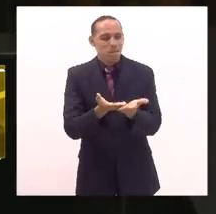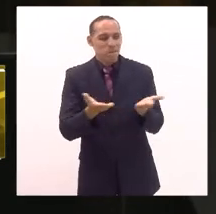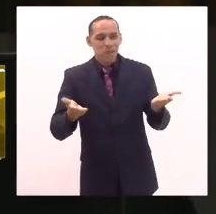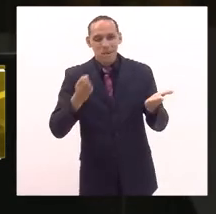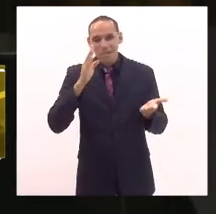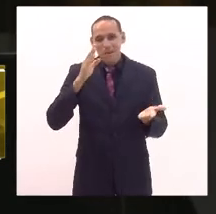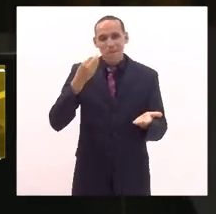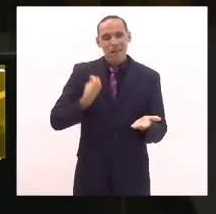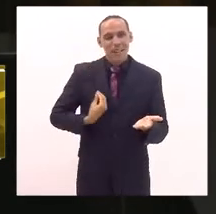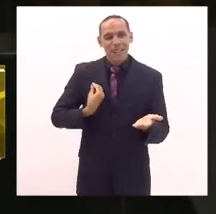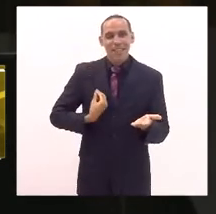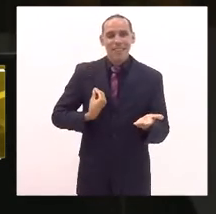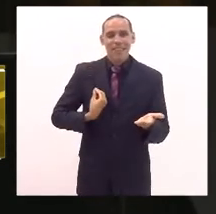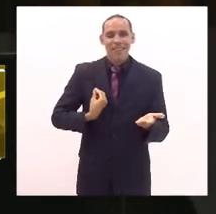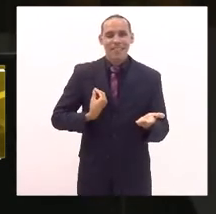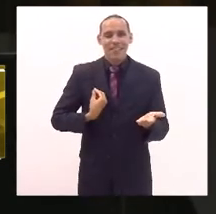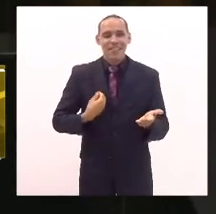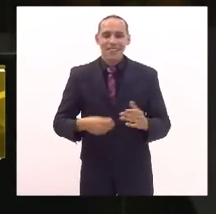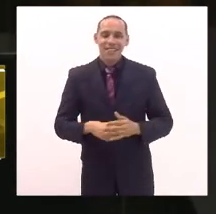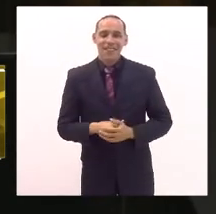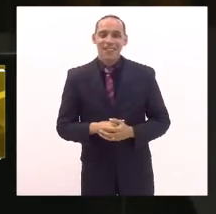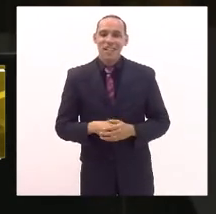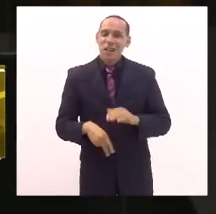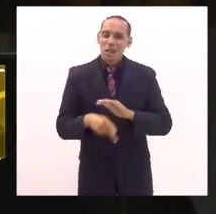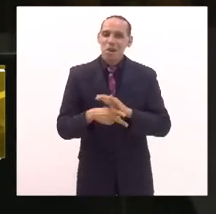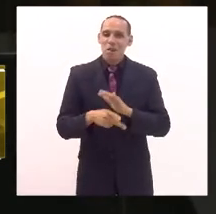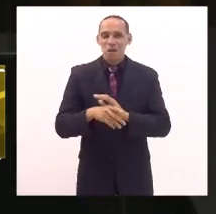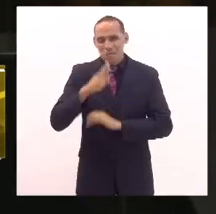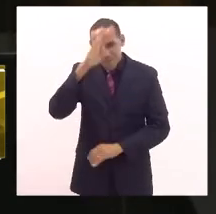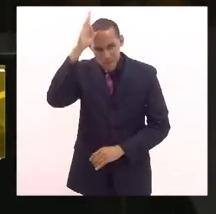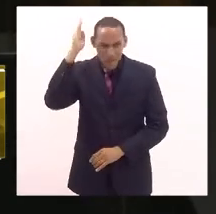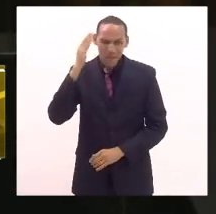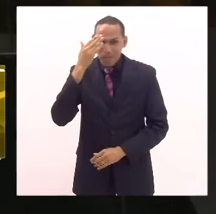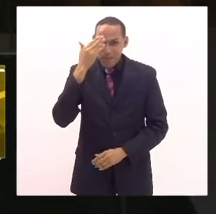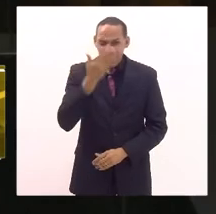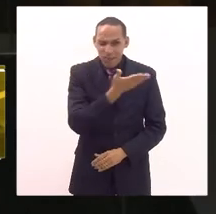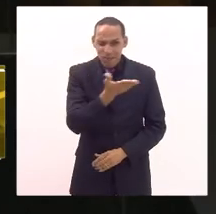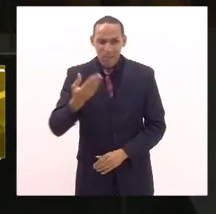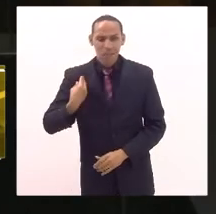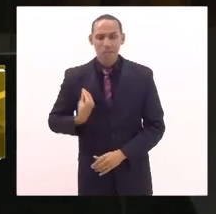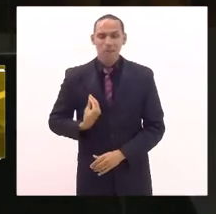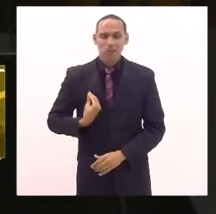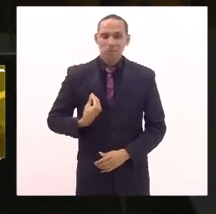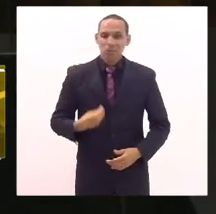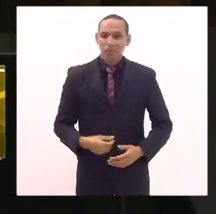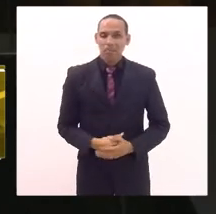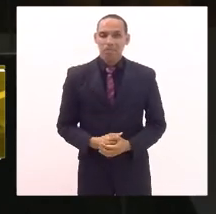presentes, os nossos praças. Obrigado pela presença de todos.